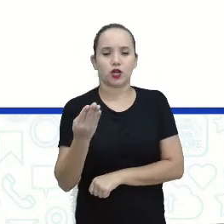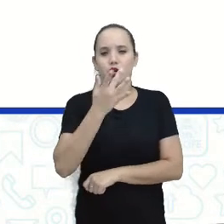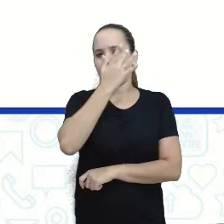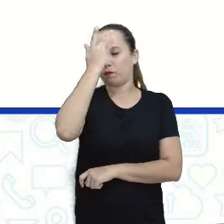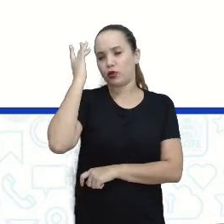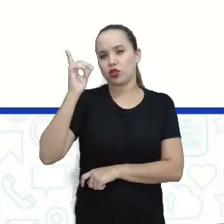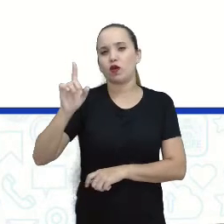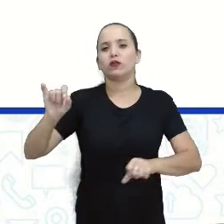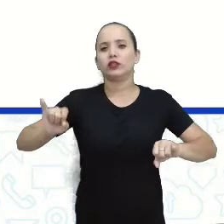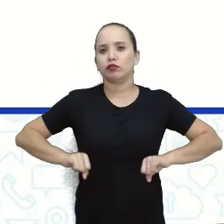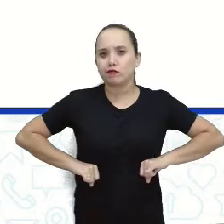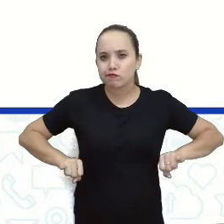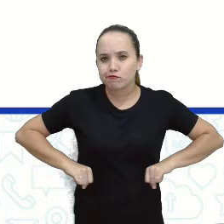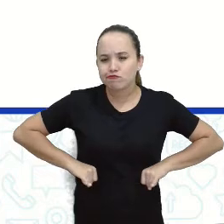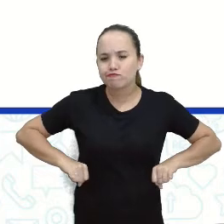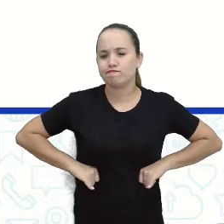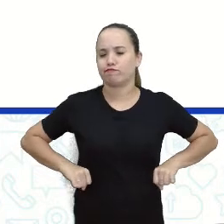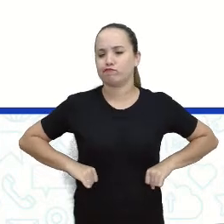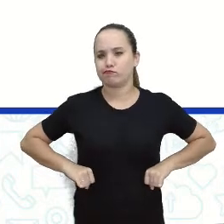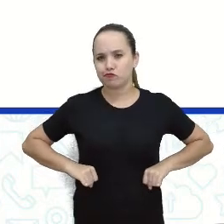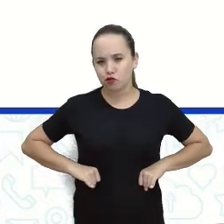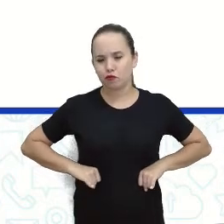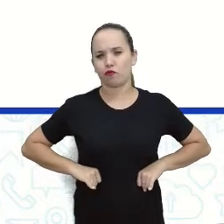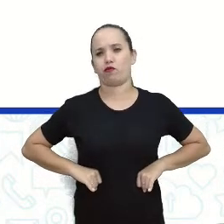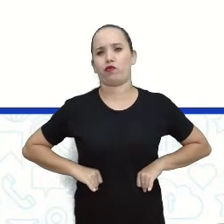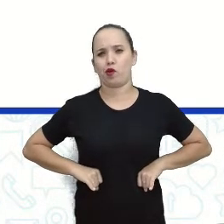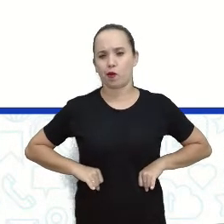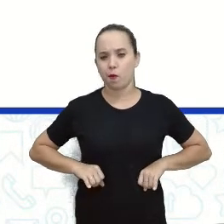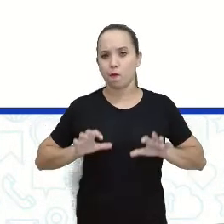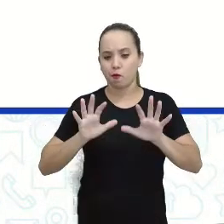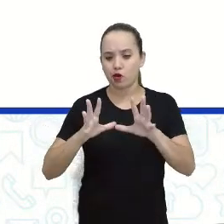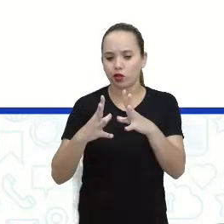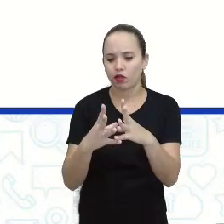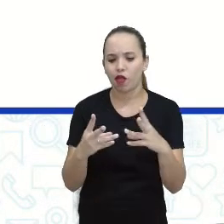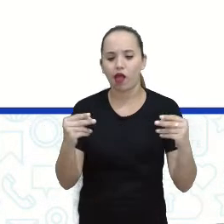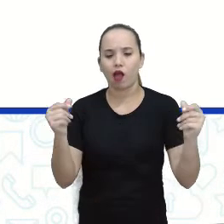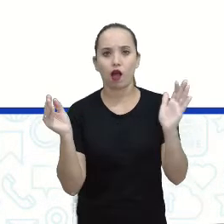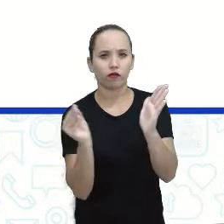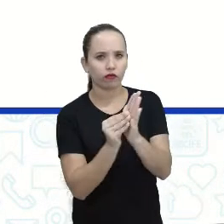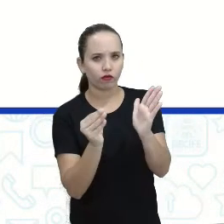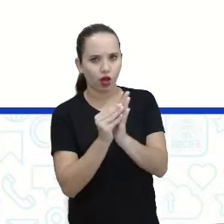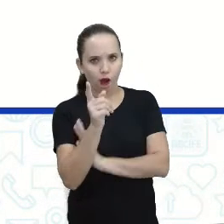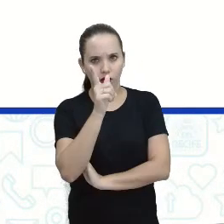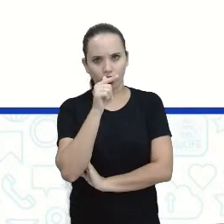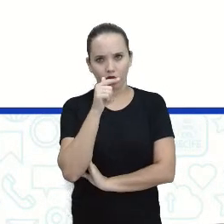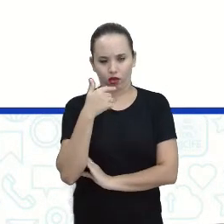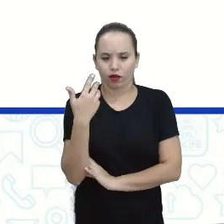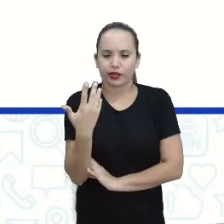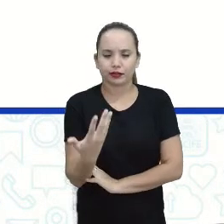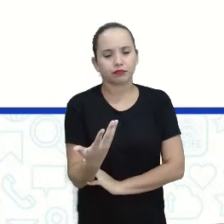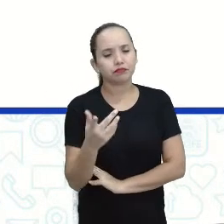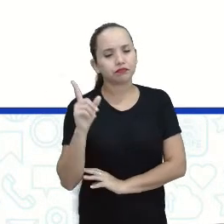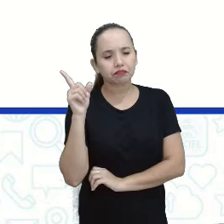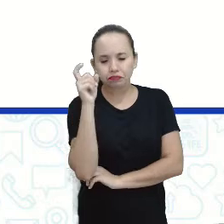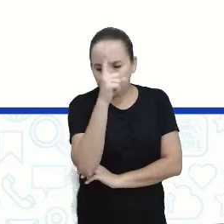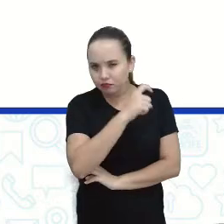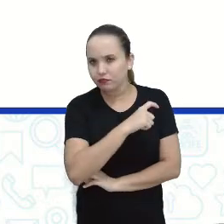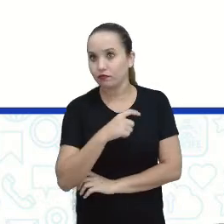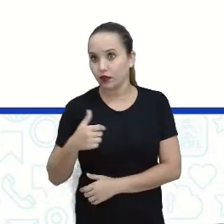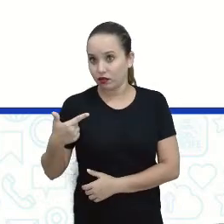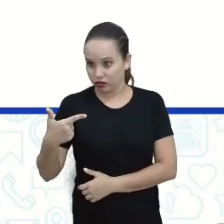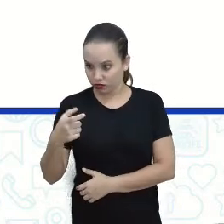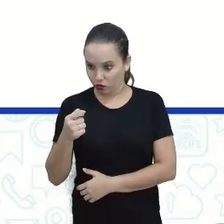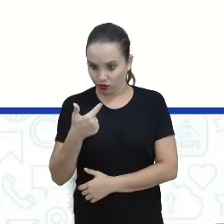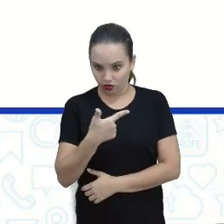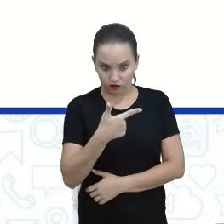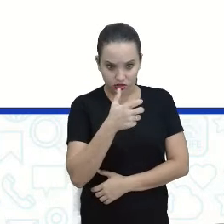aí de escassez de água. É uma situação bem crítica, né? Olha aí, 2025 já está